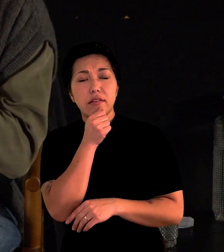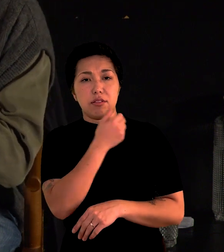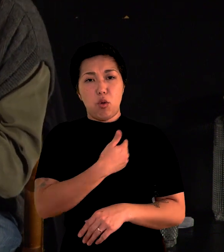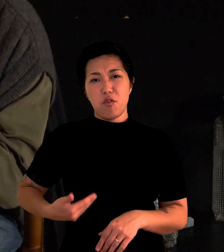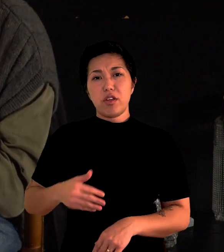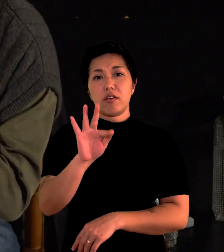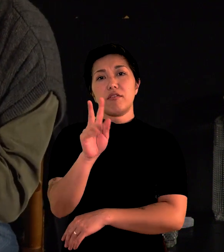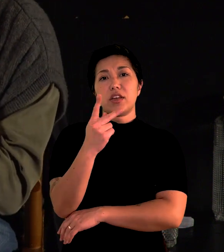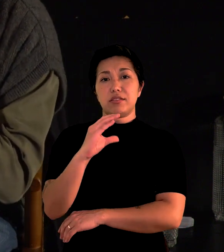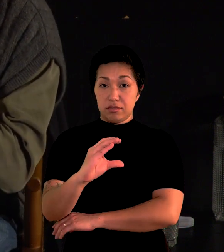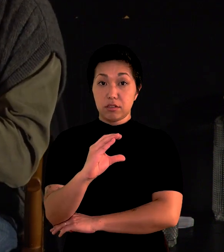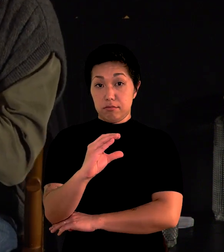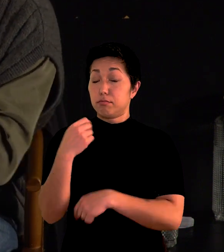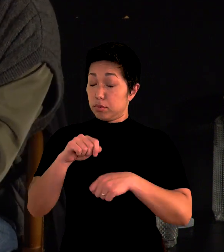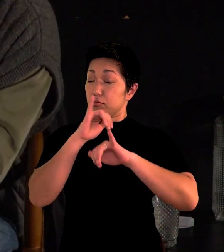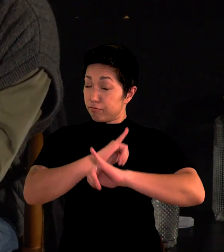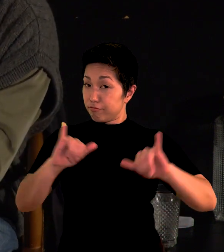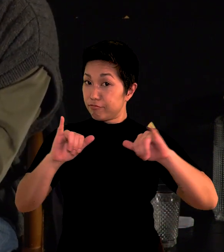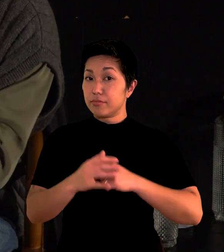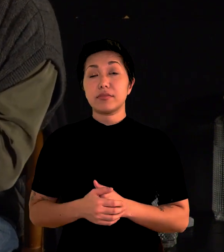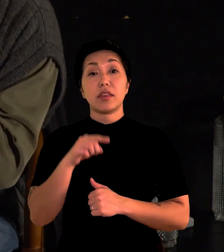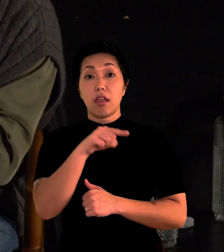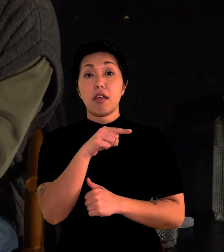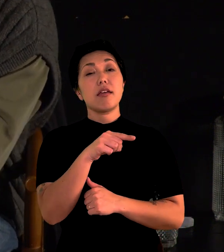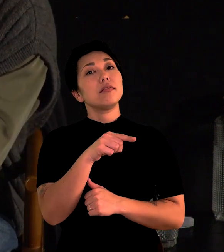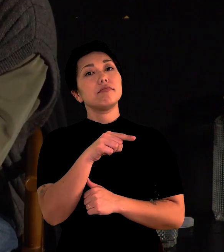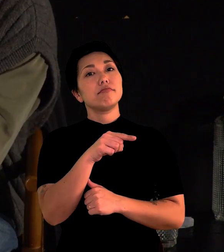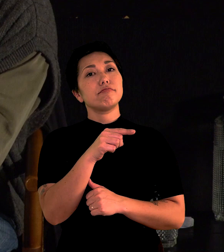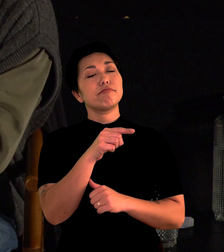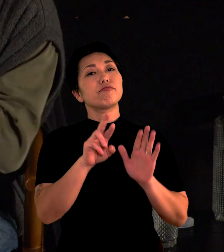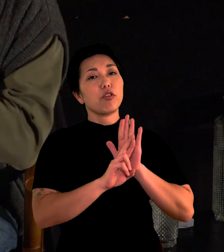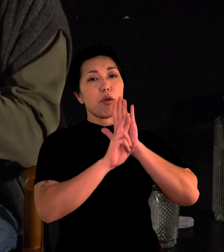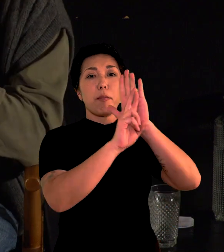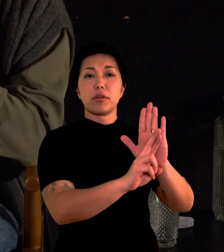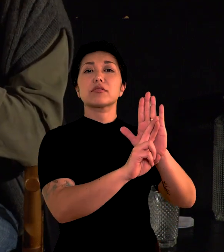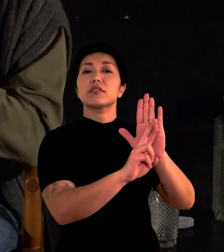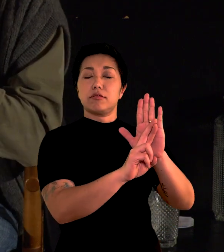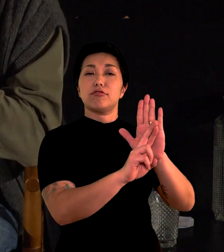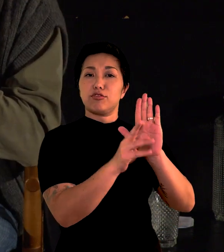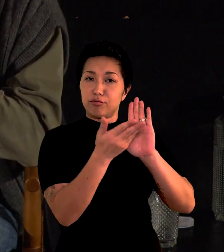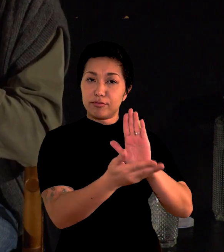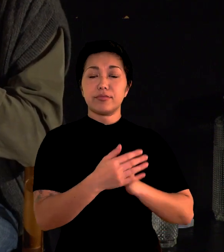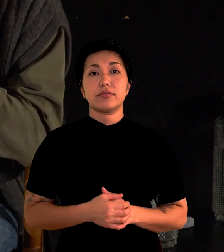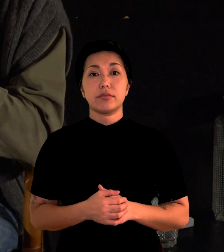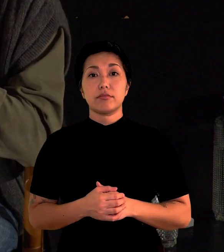no primeiro conselho, ainda no governo FHC, precisa-se dizer, né, ele